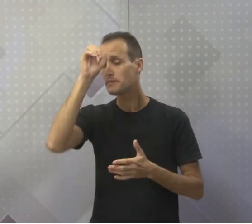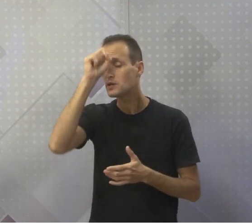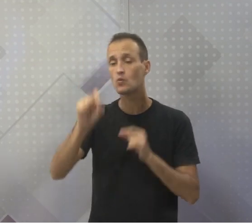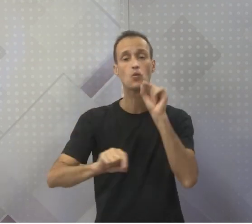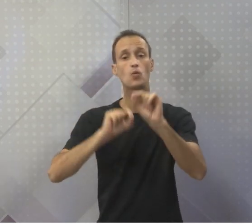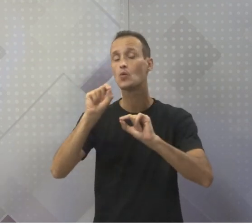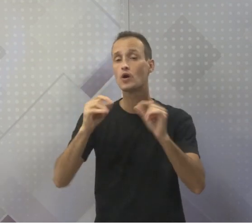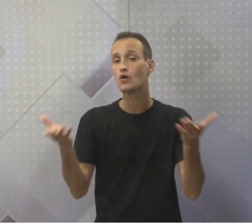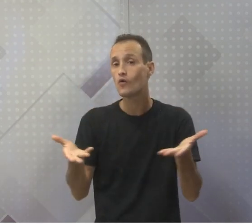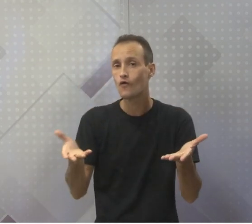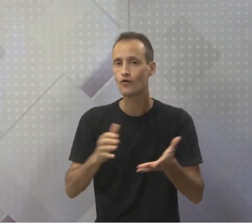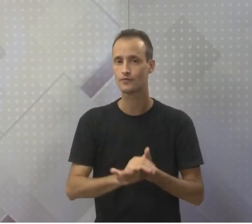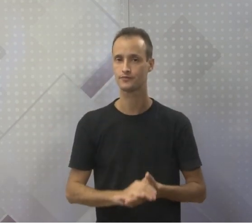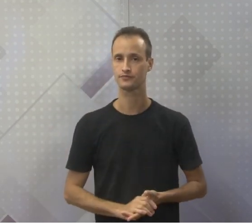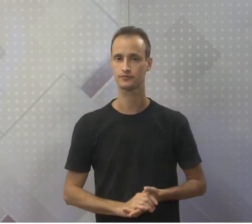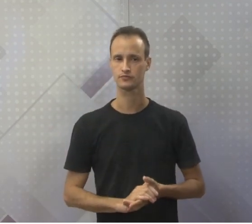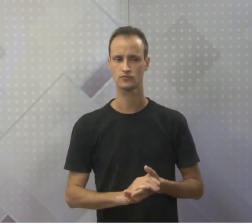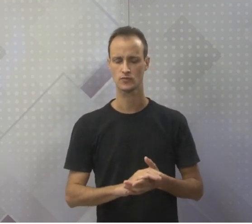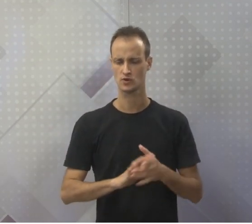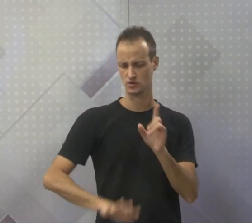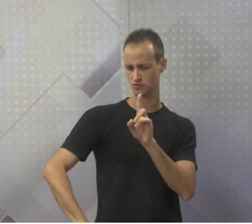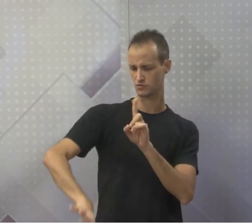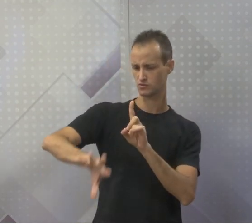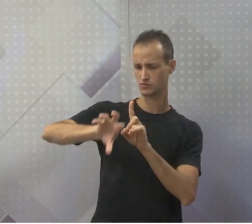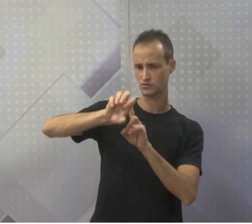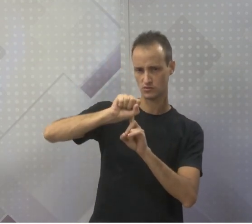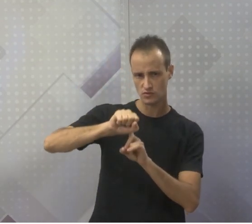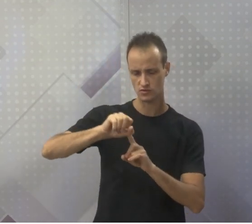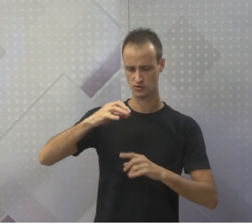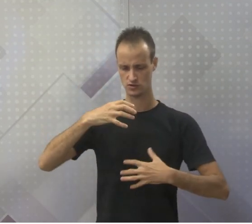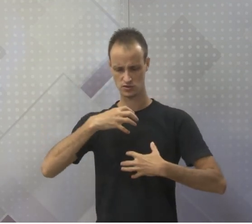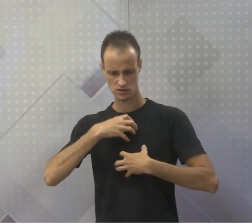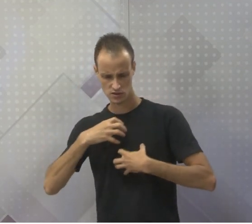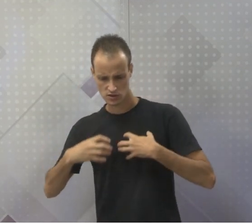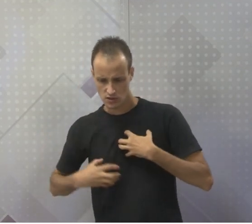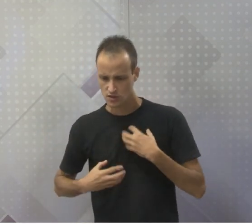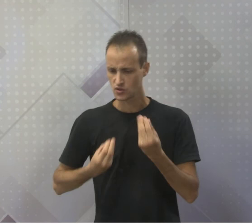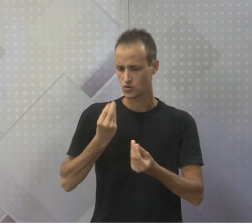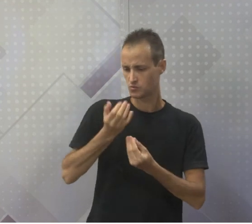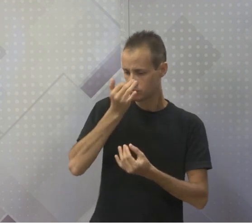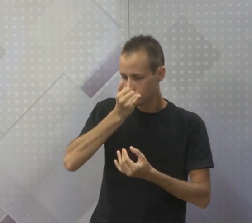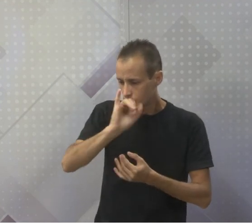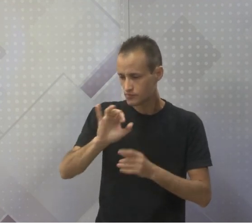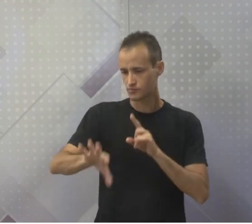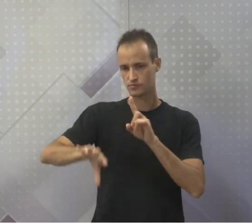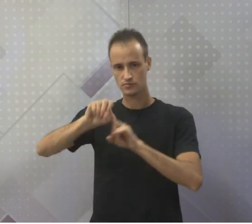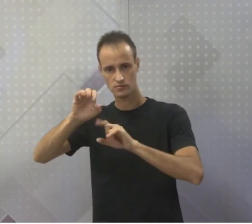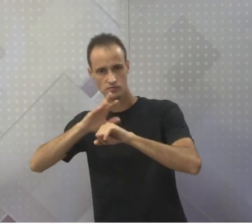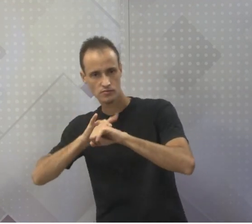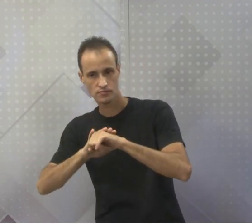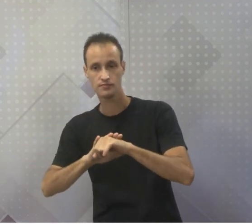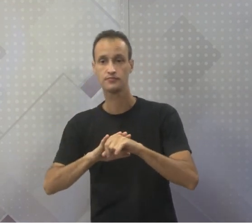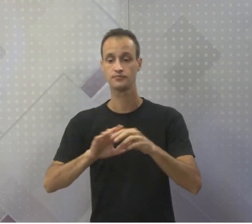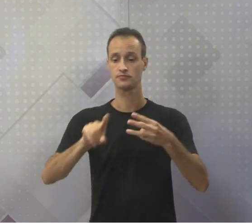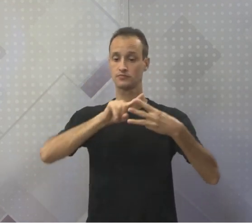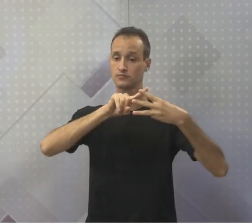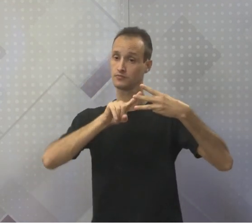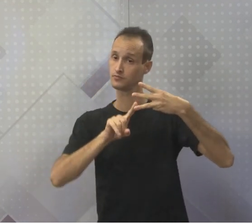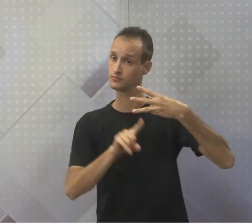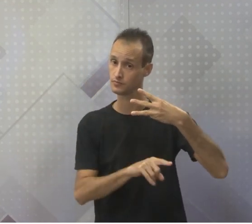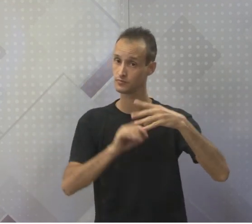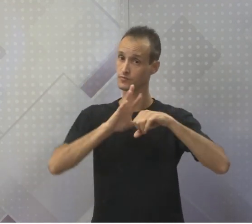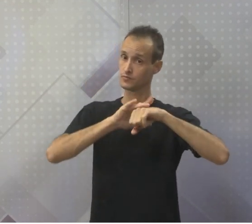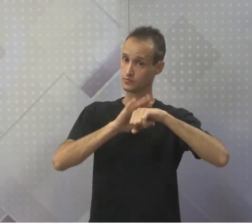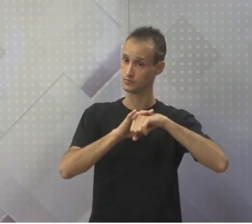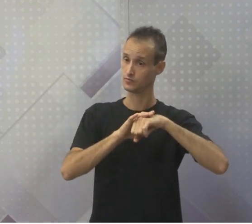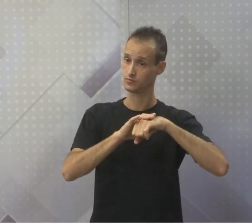quê? Aprendemos sobre o contágio, sintomas, prevenção de mais 3 doenças